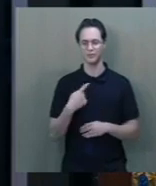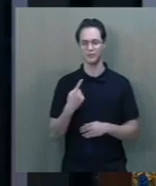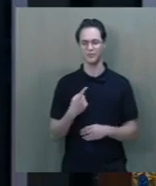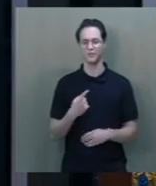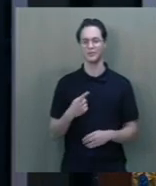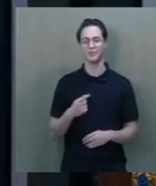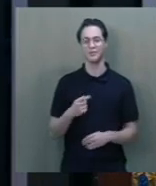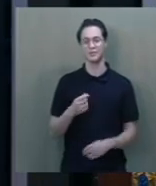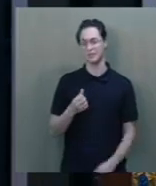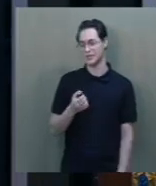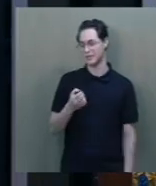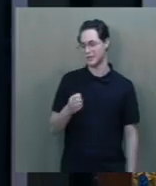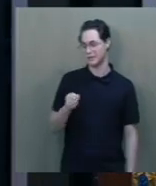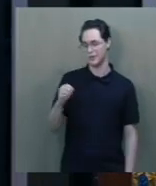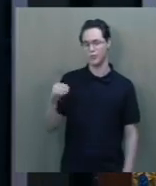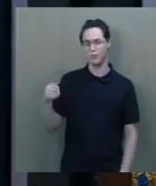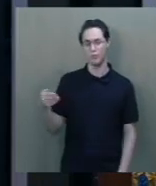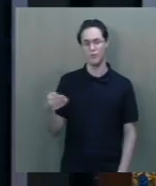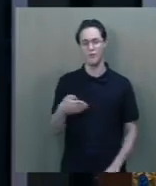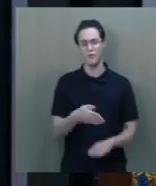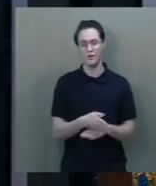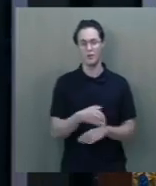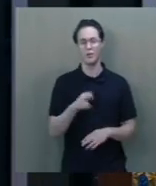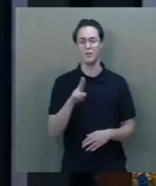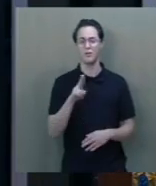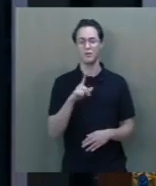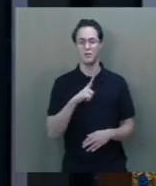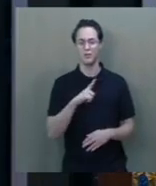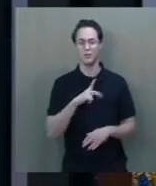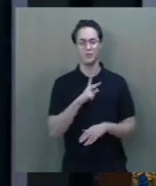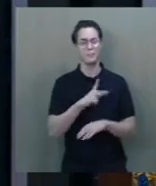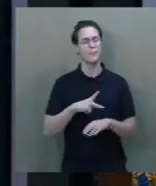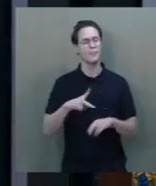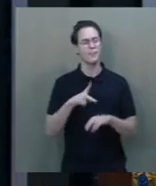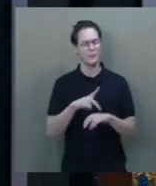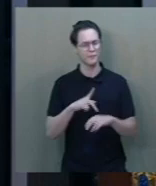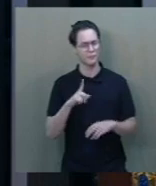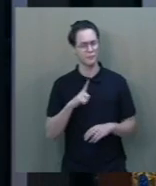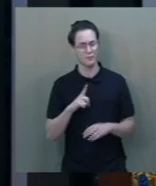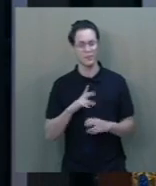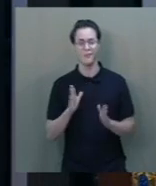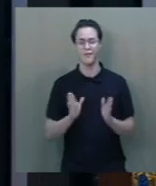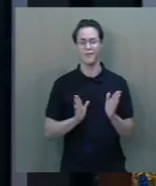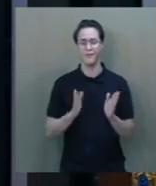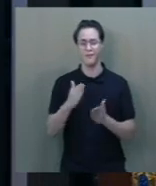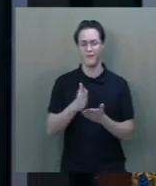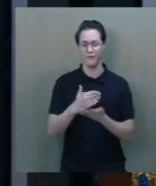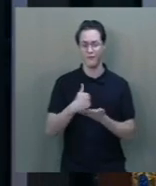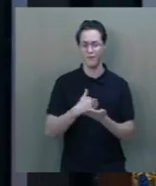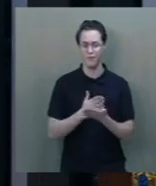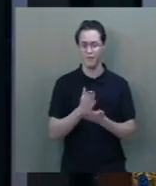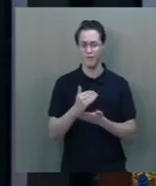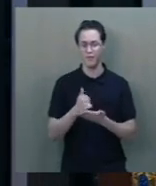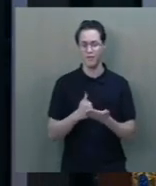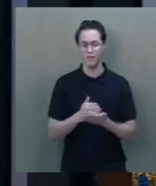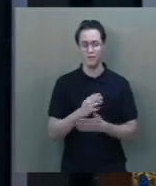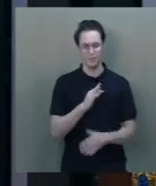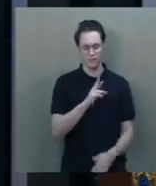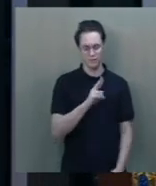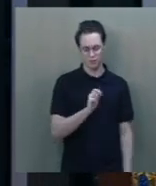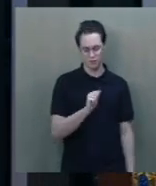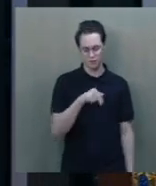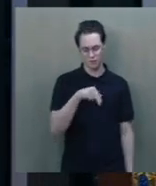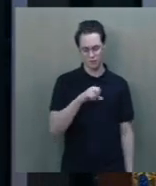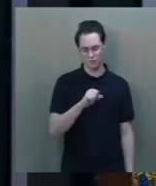uso privativo instalados por todo o país. A viabilidade dos transgênicos, da fila dos genéricos